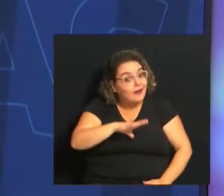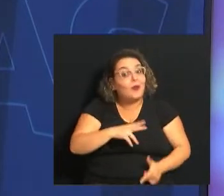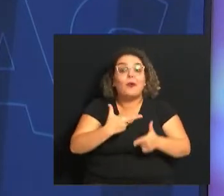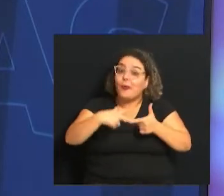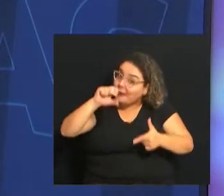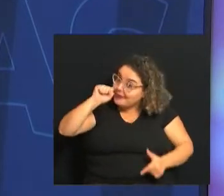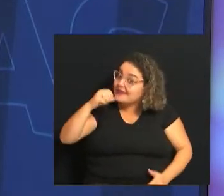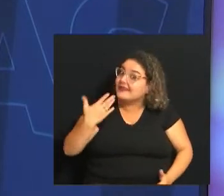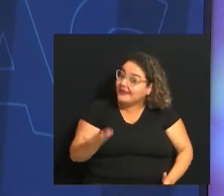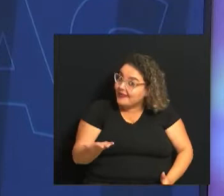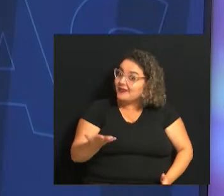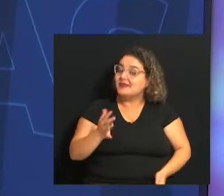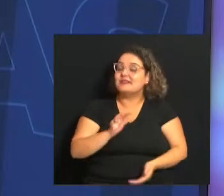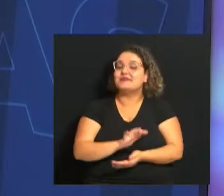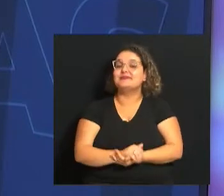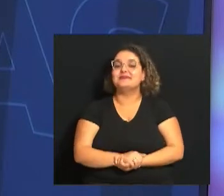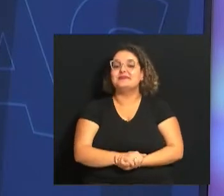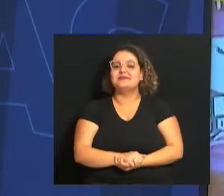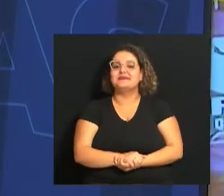vitória?